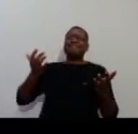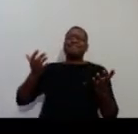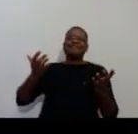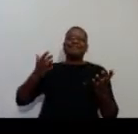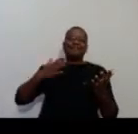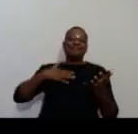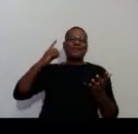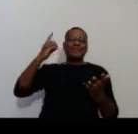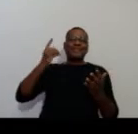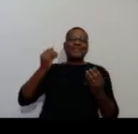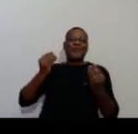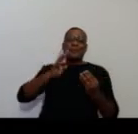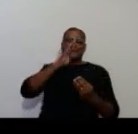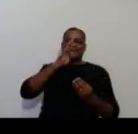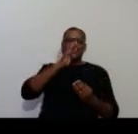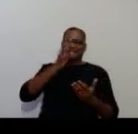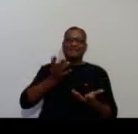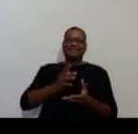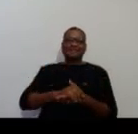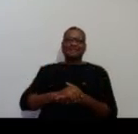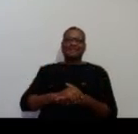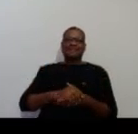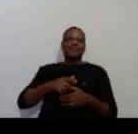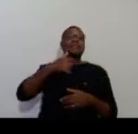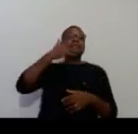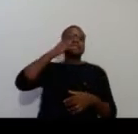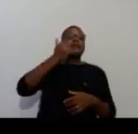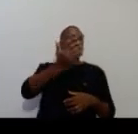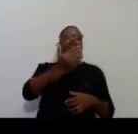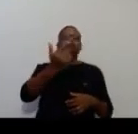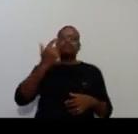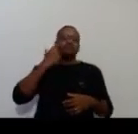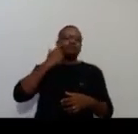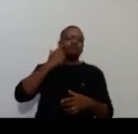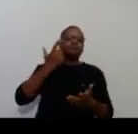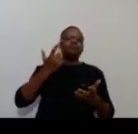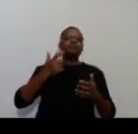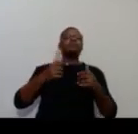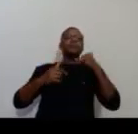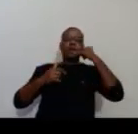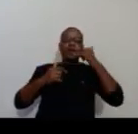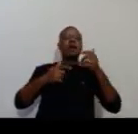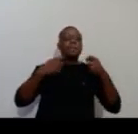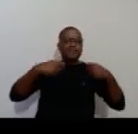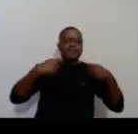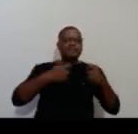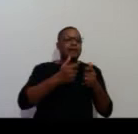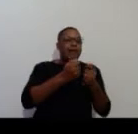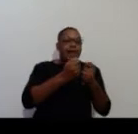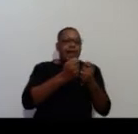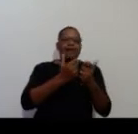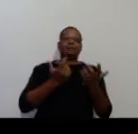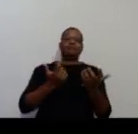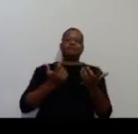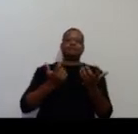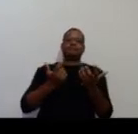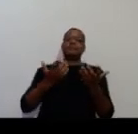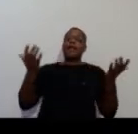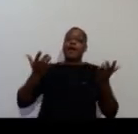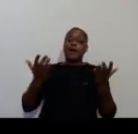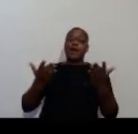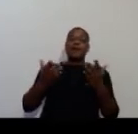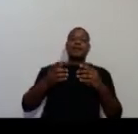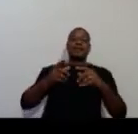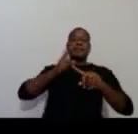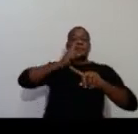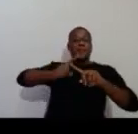celular. E hoje não, é proibido ir na escola sem o celular, no caso, em casa, né? Por causa da pandemia. Então, as crianças estão